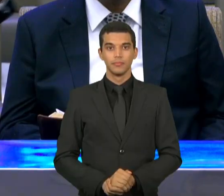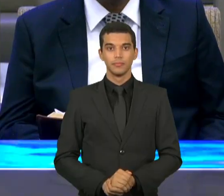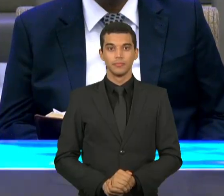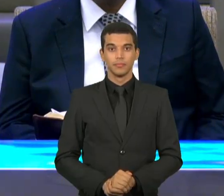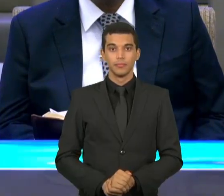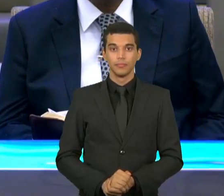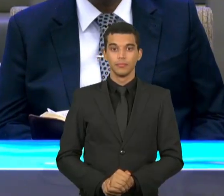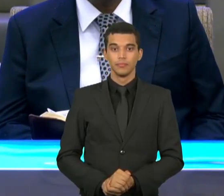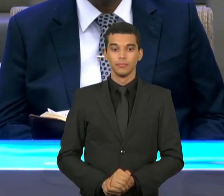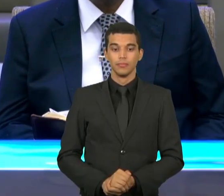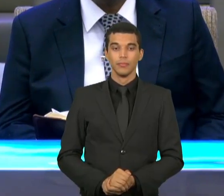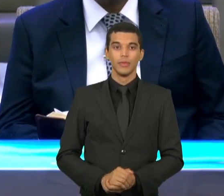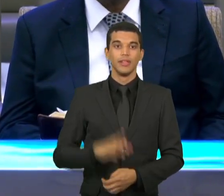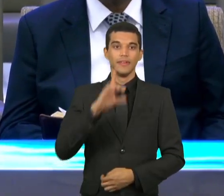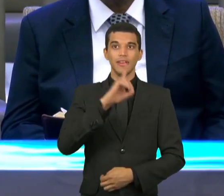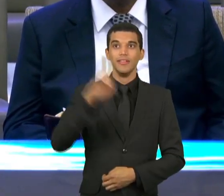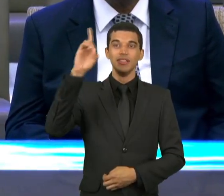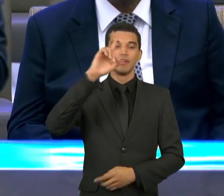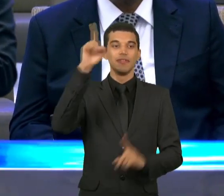Propósito é diferente de promessa.